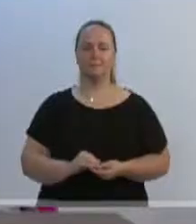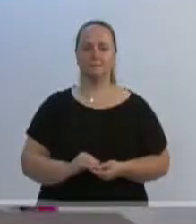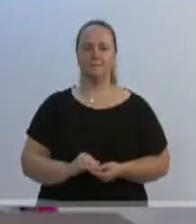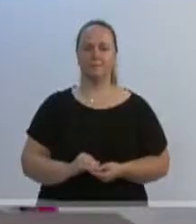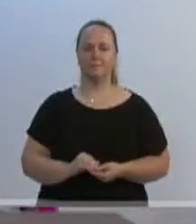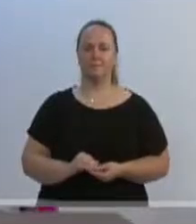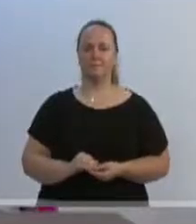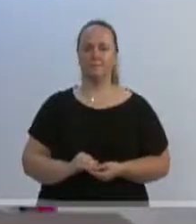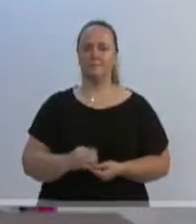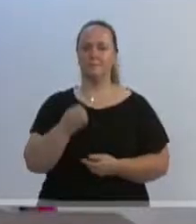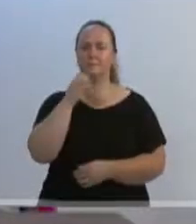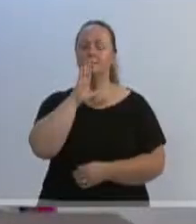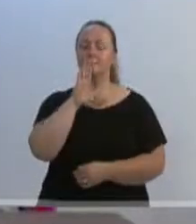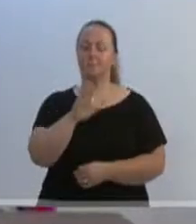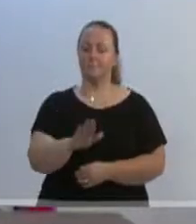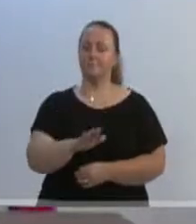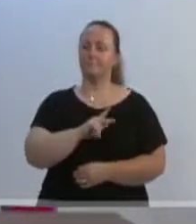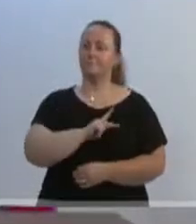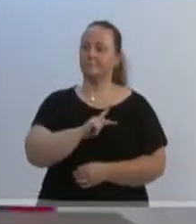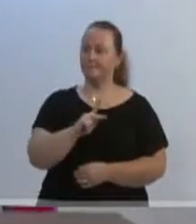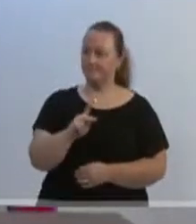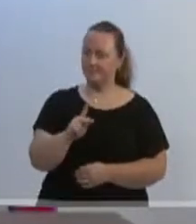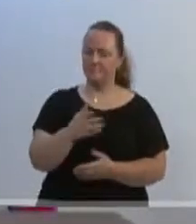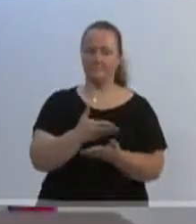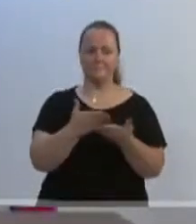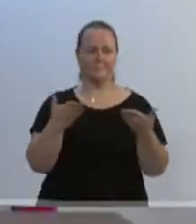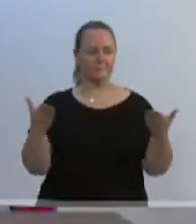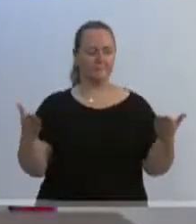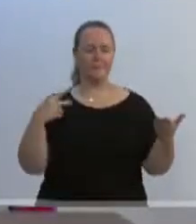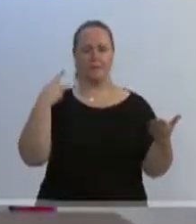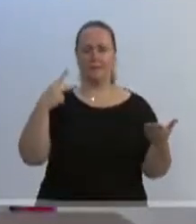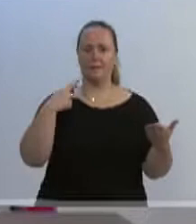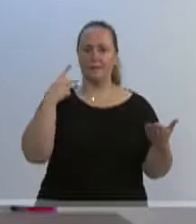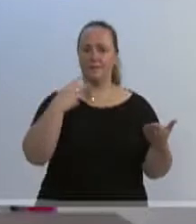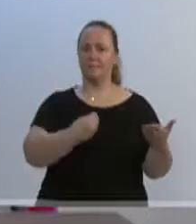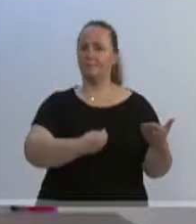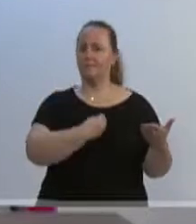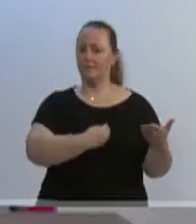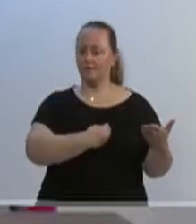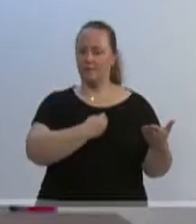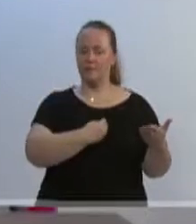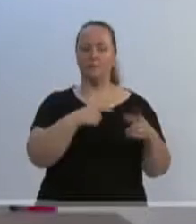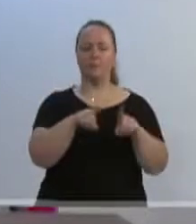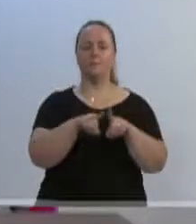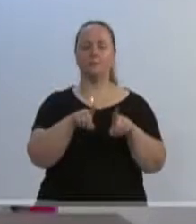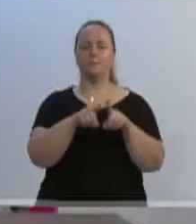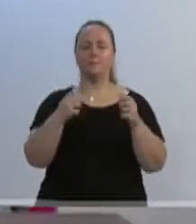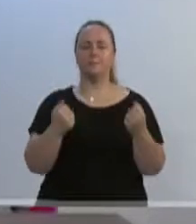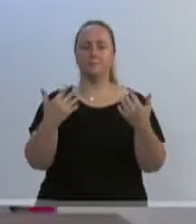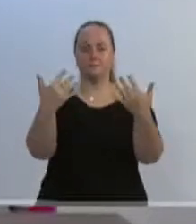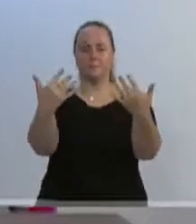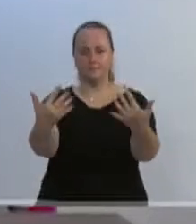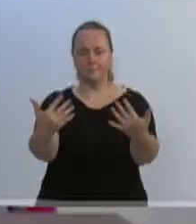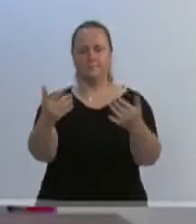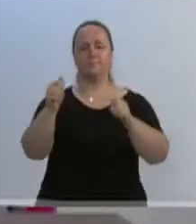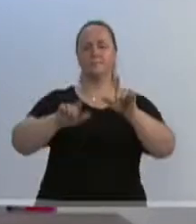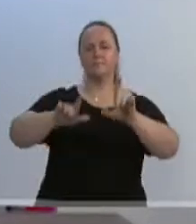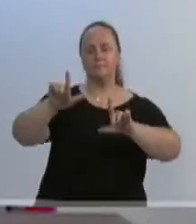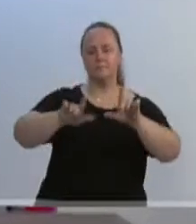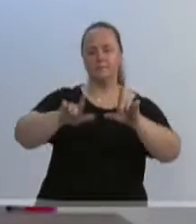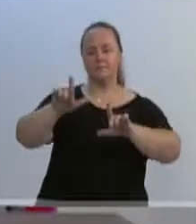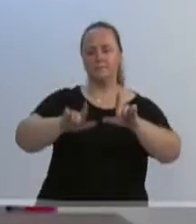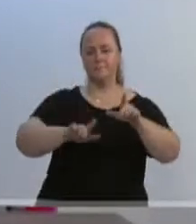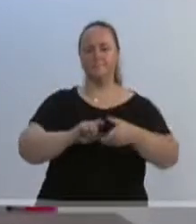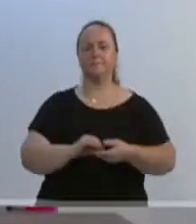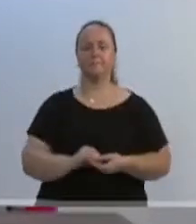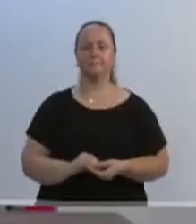Muito boa tarde, senhor presidente, os vereadores que aqui nos acompanham, quem nos acompanha na plenária, quem nos acompanha pela TVL e